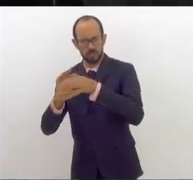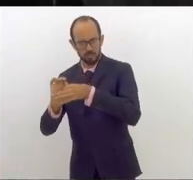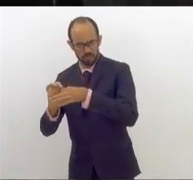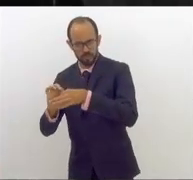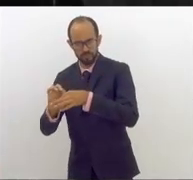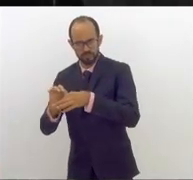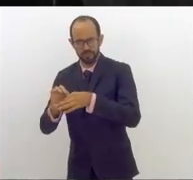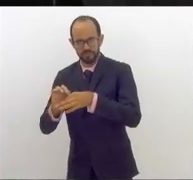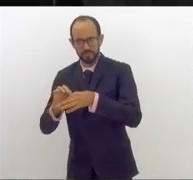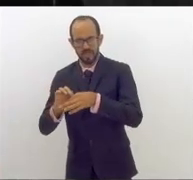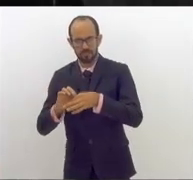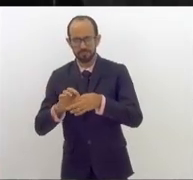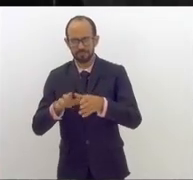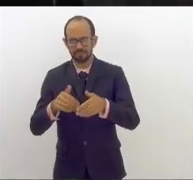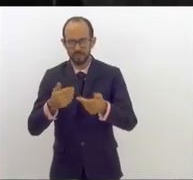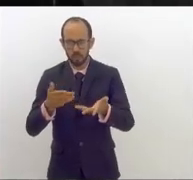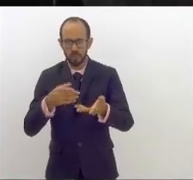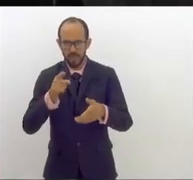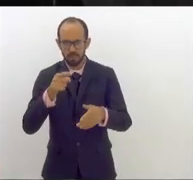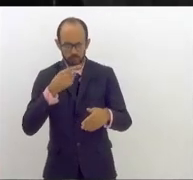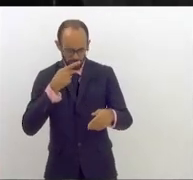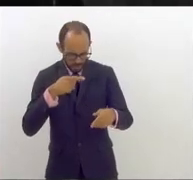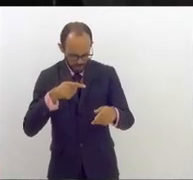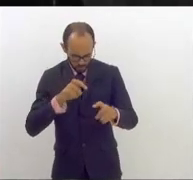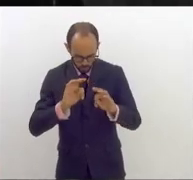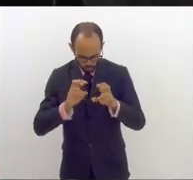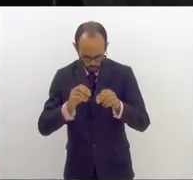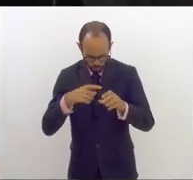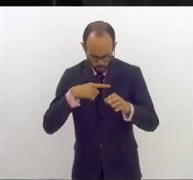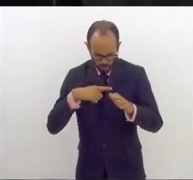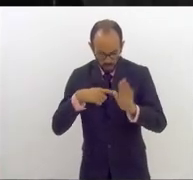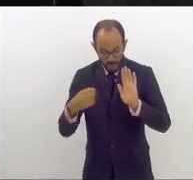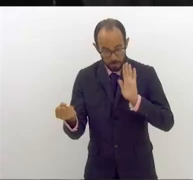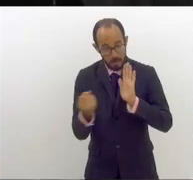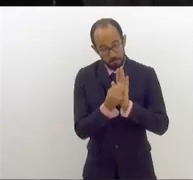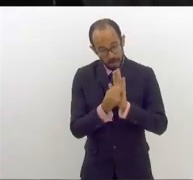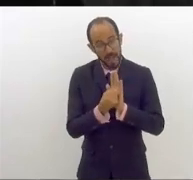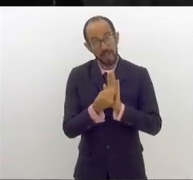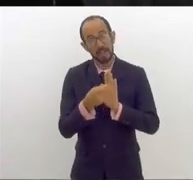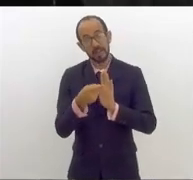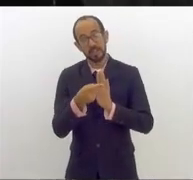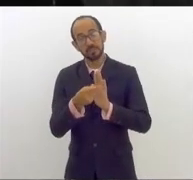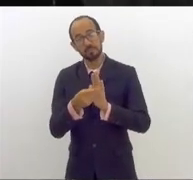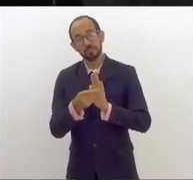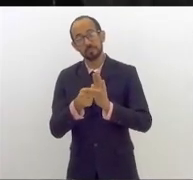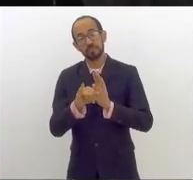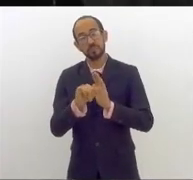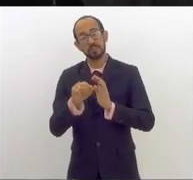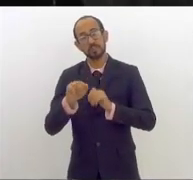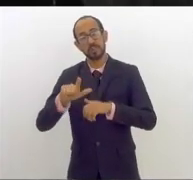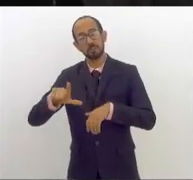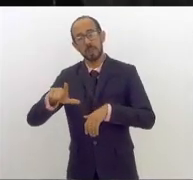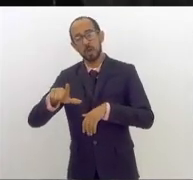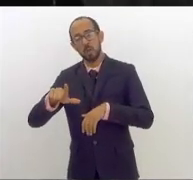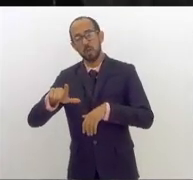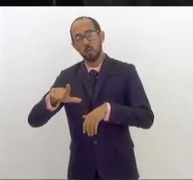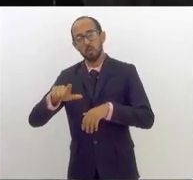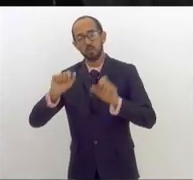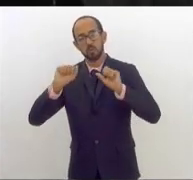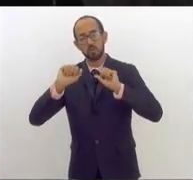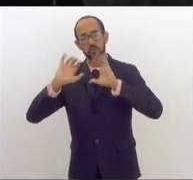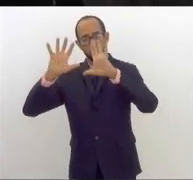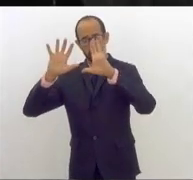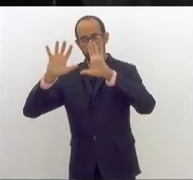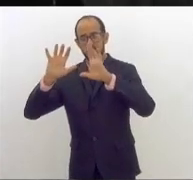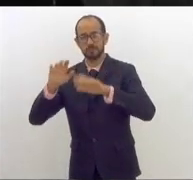de como tudo isso eh tem a marca da trajetória e do legado de Isabel eh do vôlei como